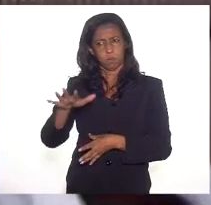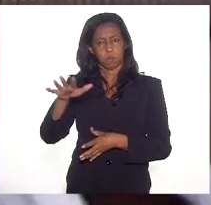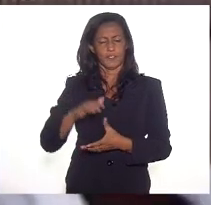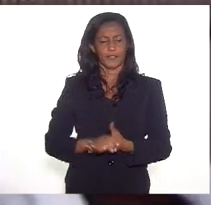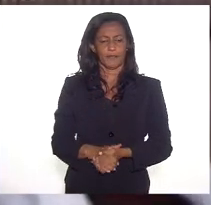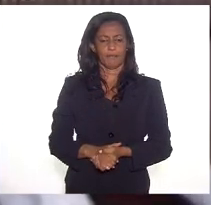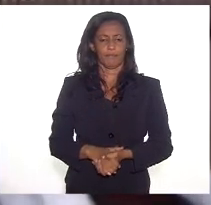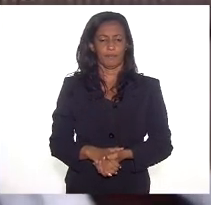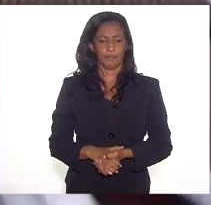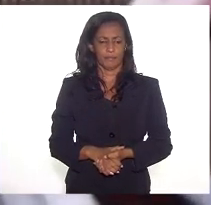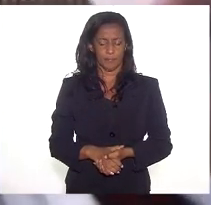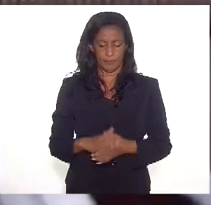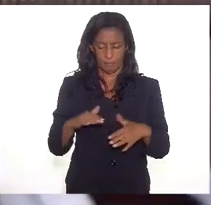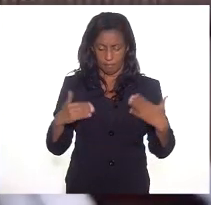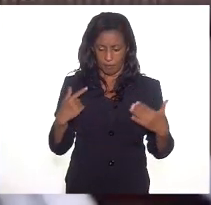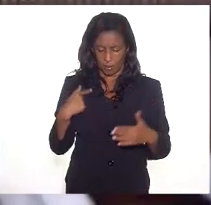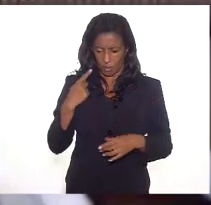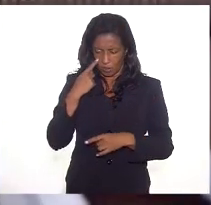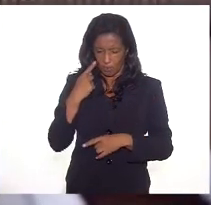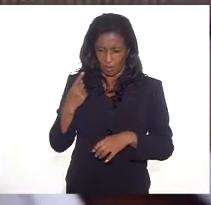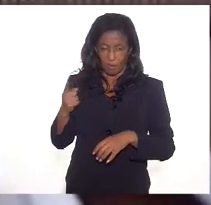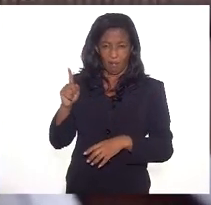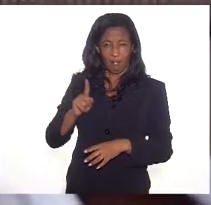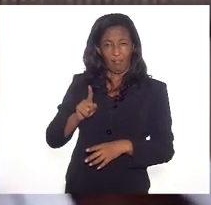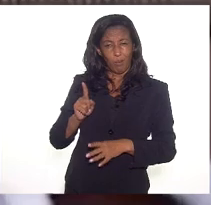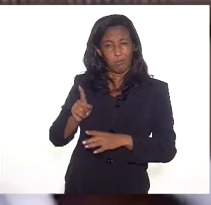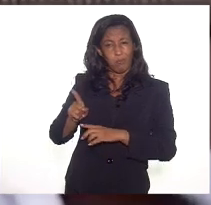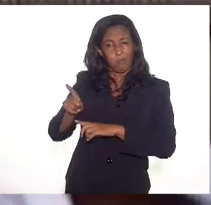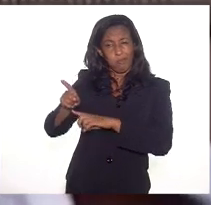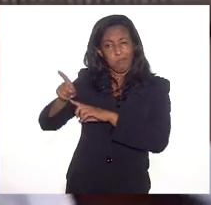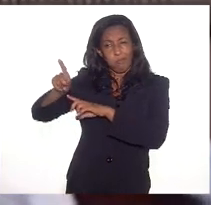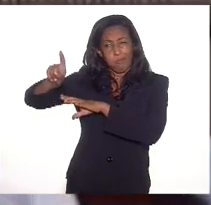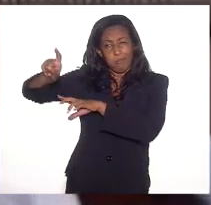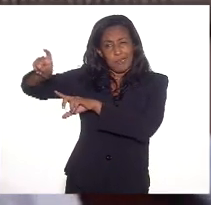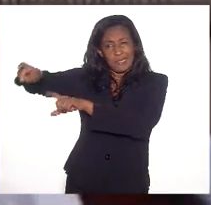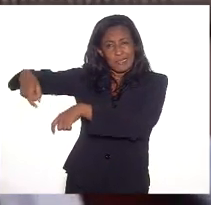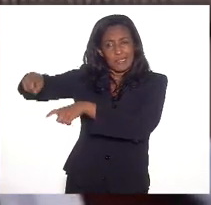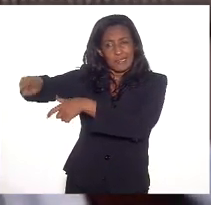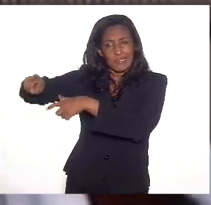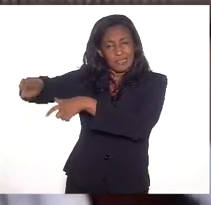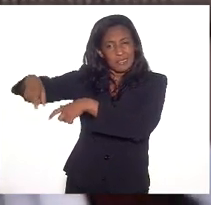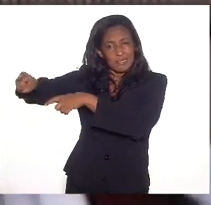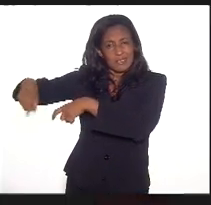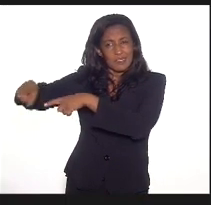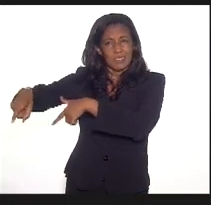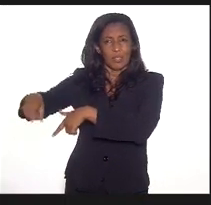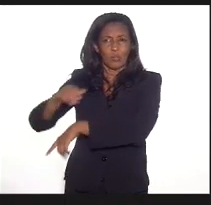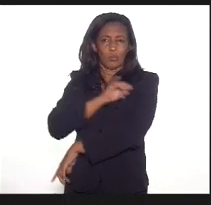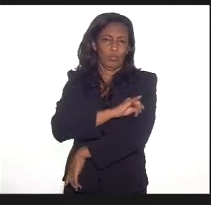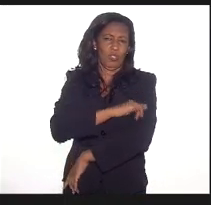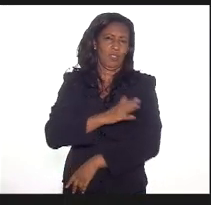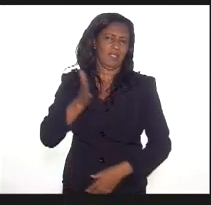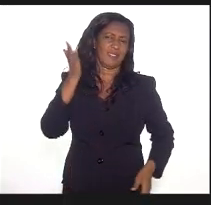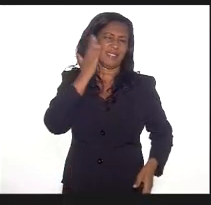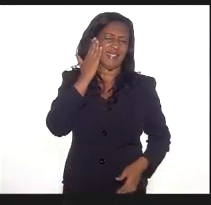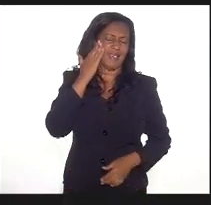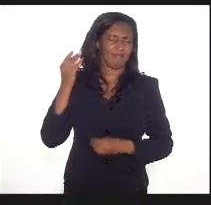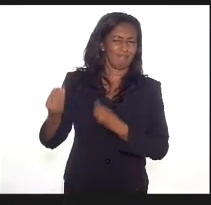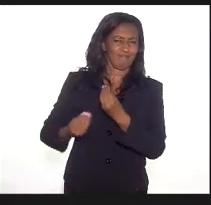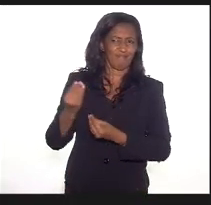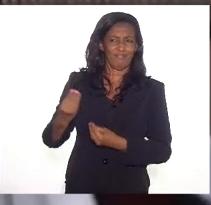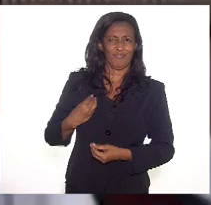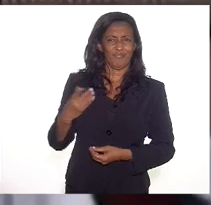tema, mas quando a gente vai para o interior do estado do Rio de Janeiro, Vossa Excelência conhece muito bem, a gente sabe quais são as realidades